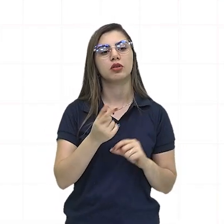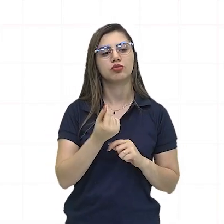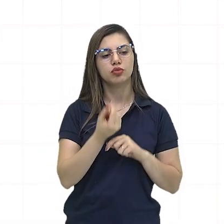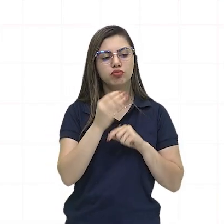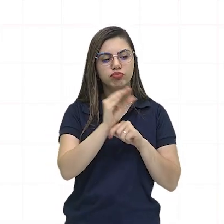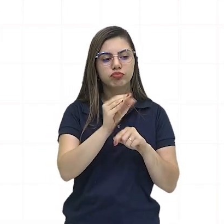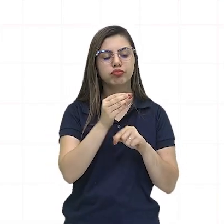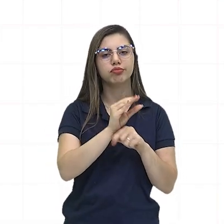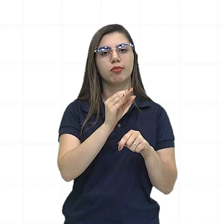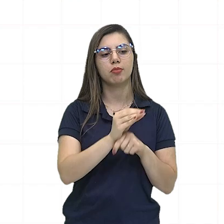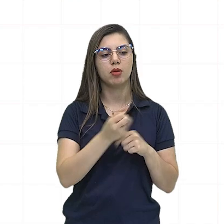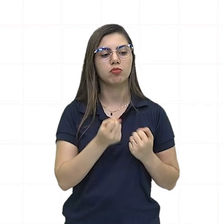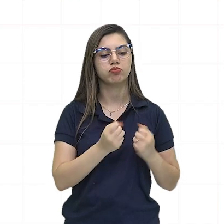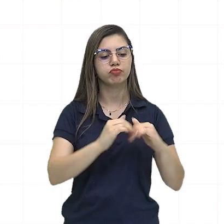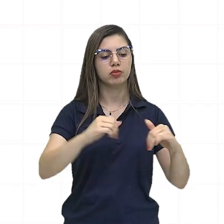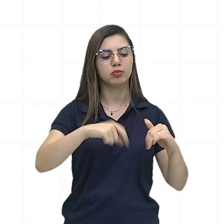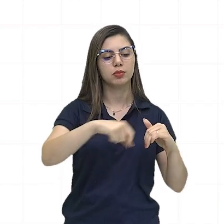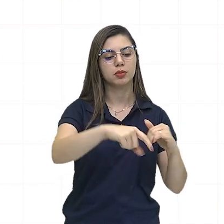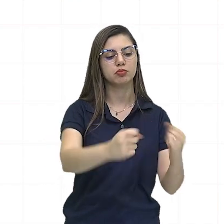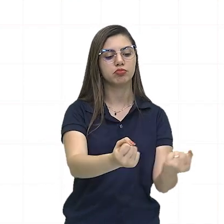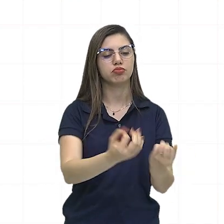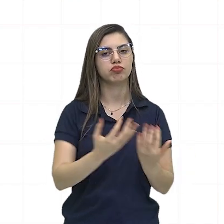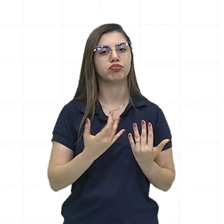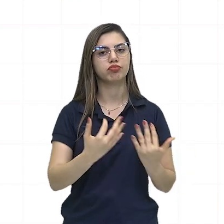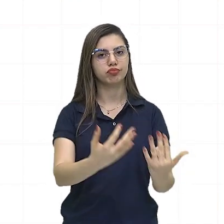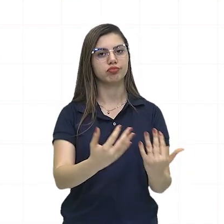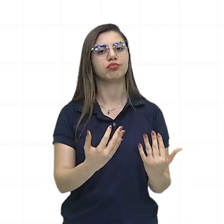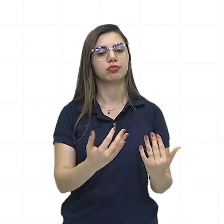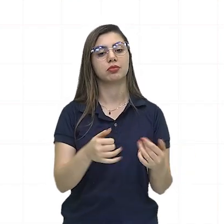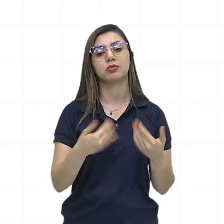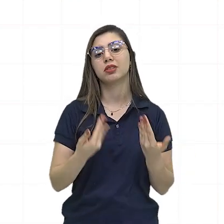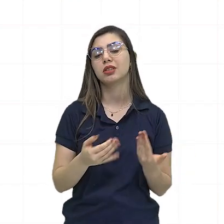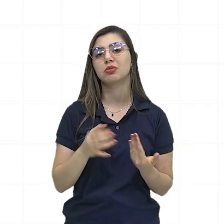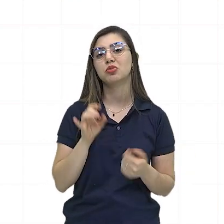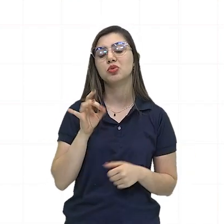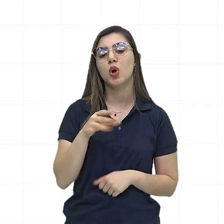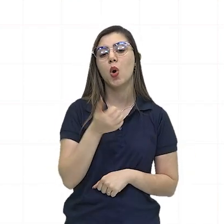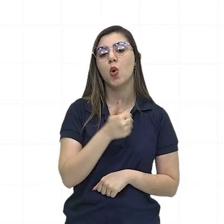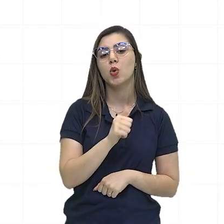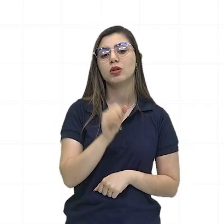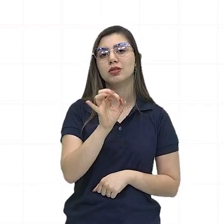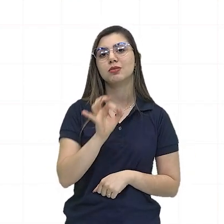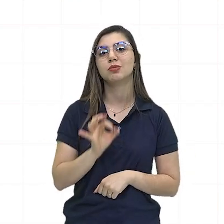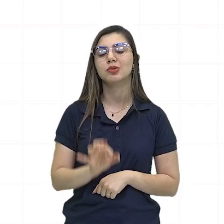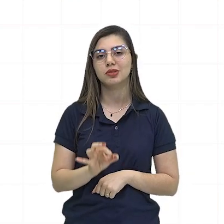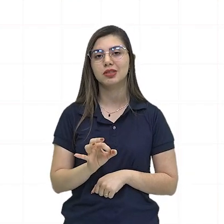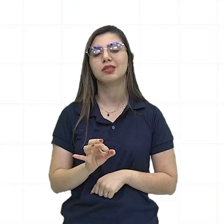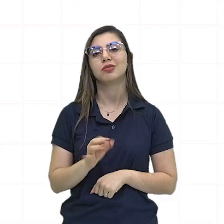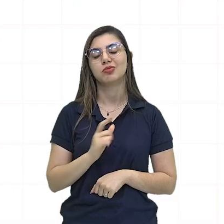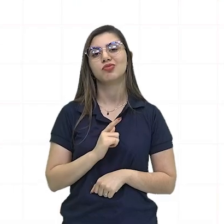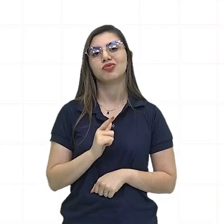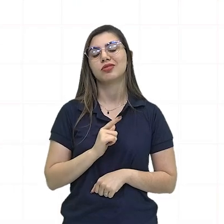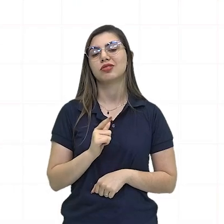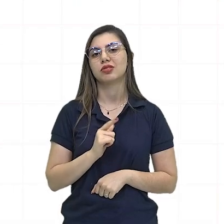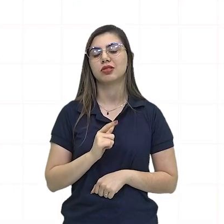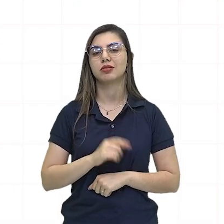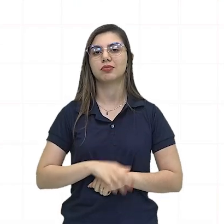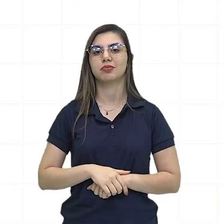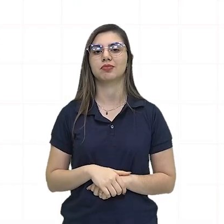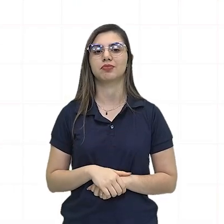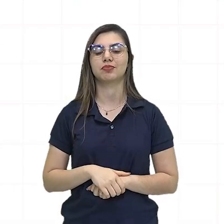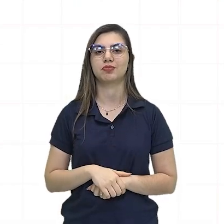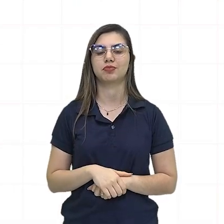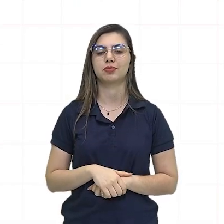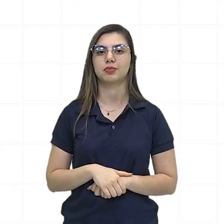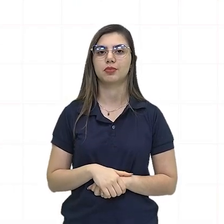investir mais nas suas plantações. Então, nós tivemos aí apenas 11% do crédito rural